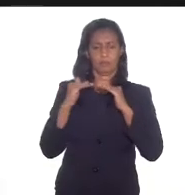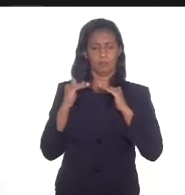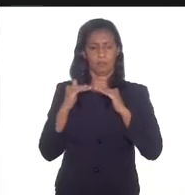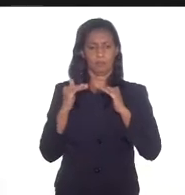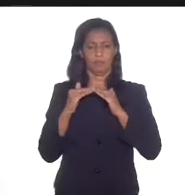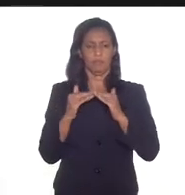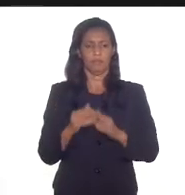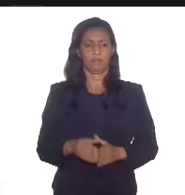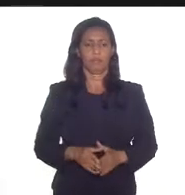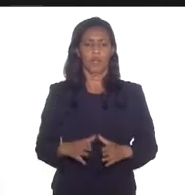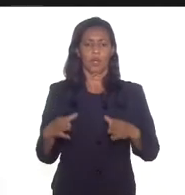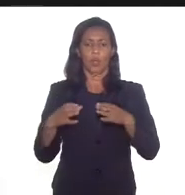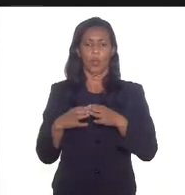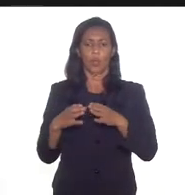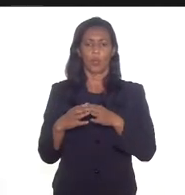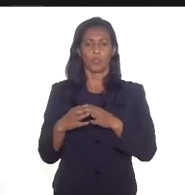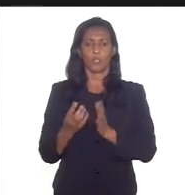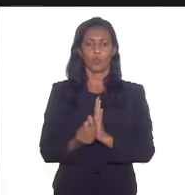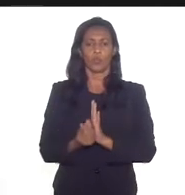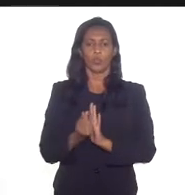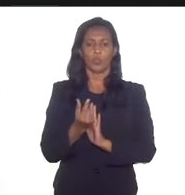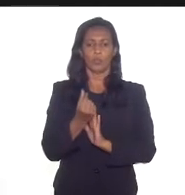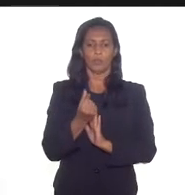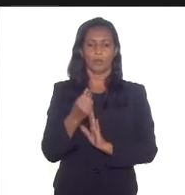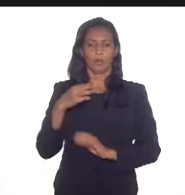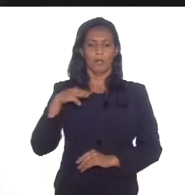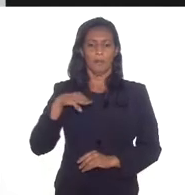de Orçamento, deputado Márcio Canella.